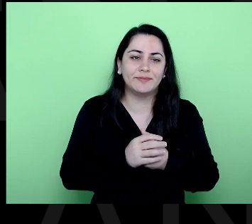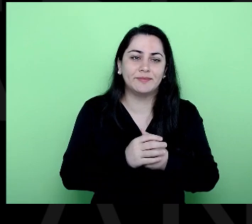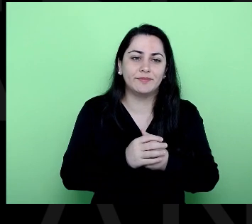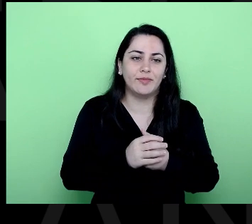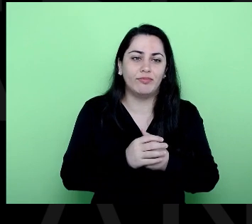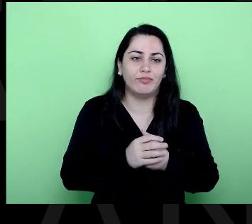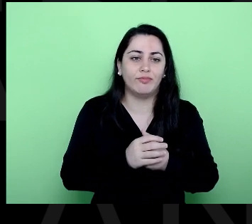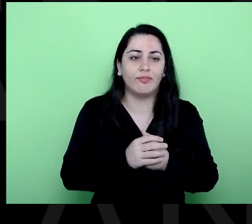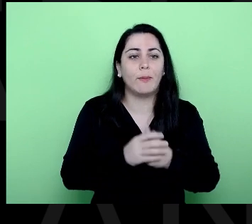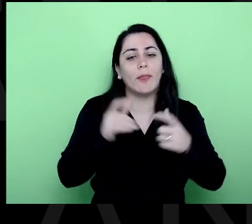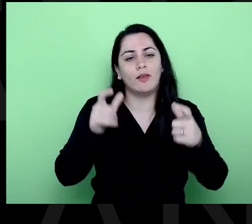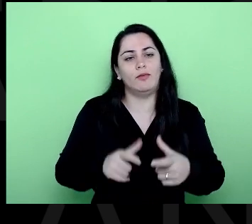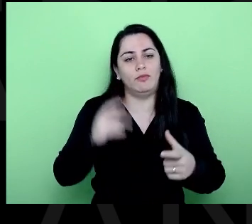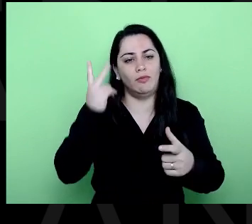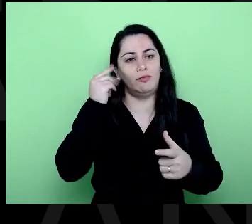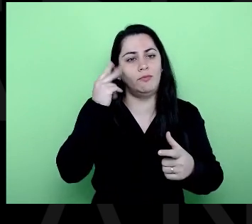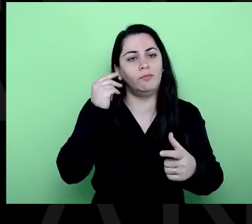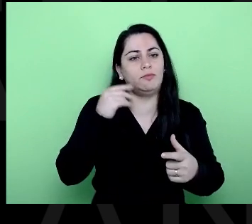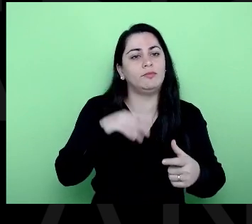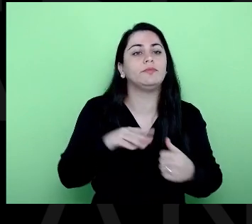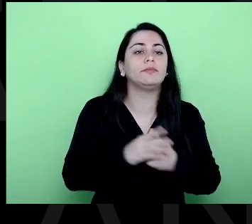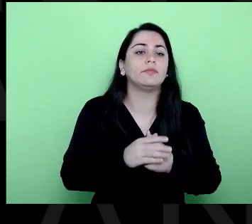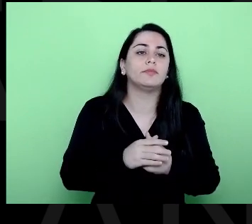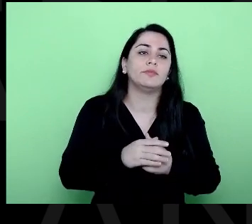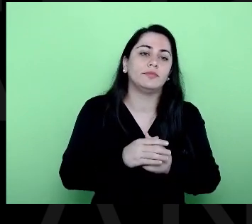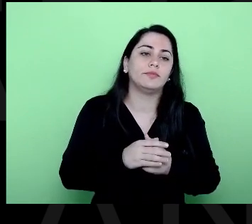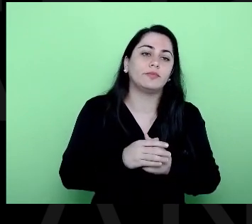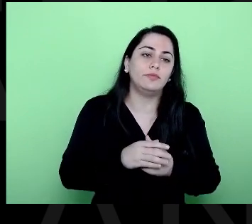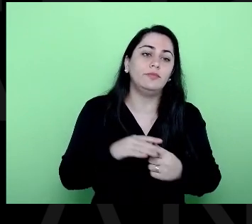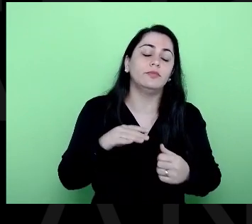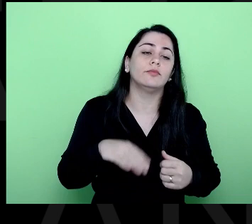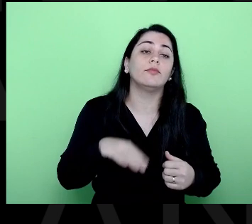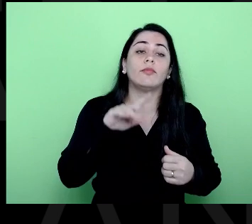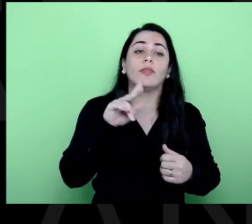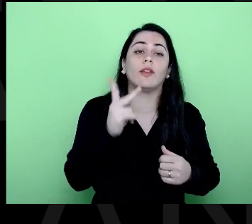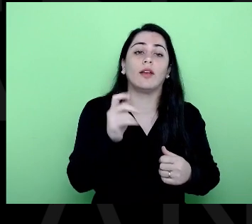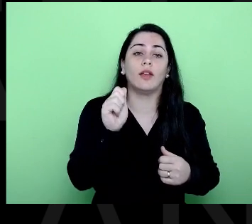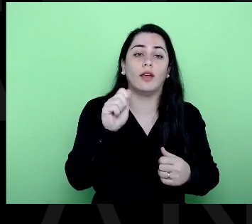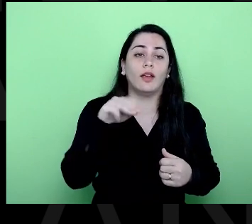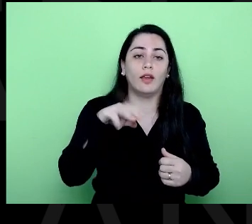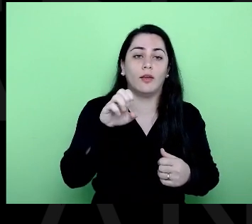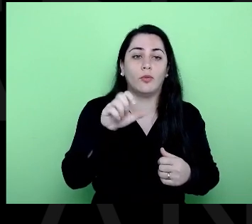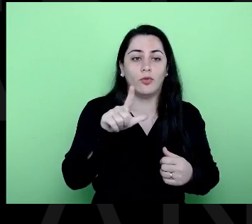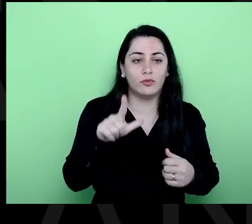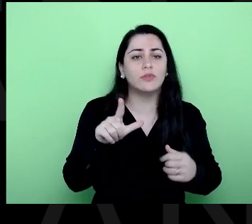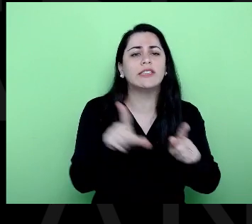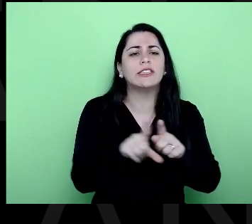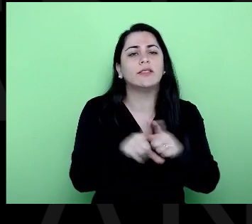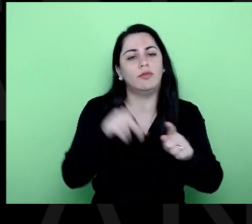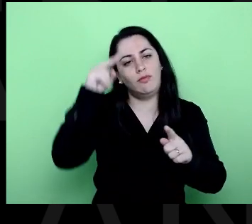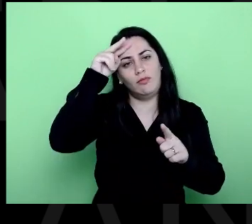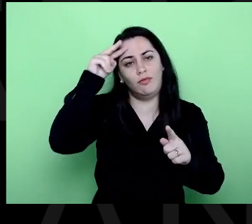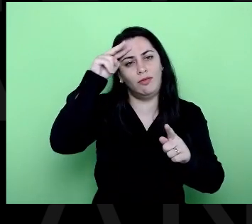para ficar no lugar comum, Hemingway e o García Márquez, a parte de narrativa